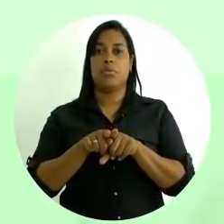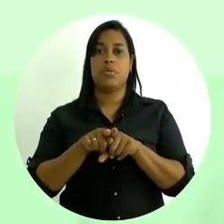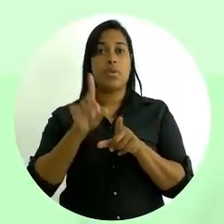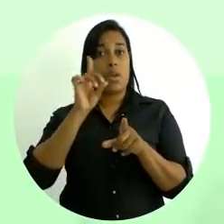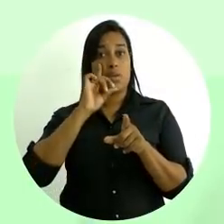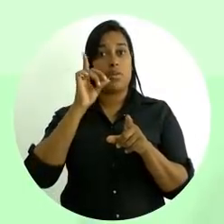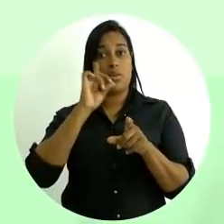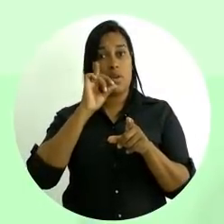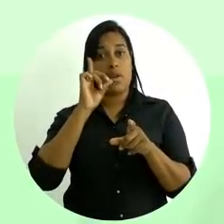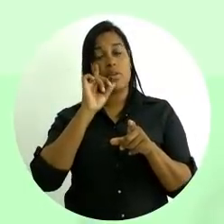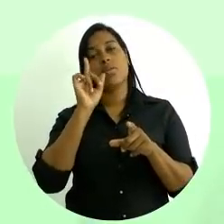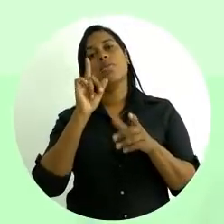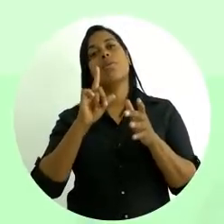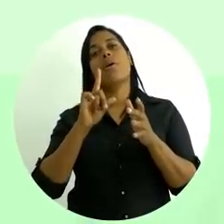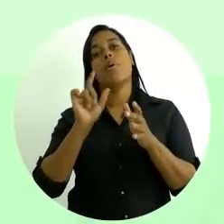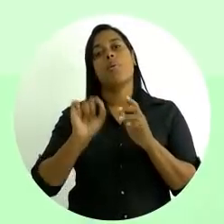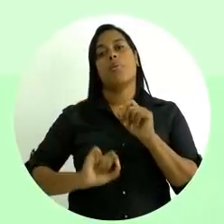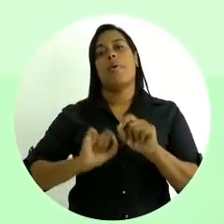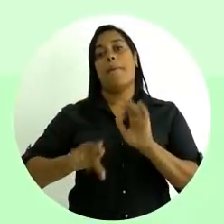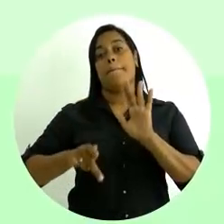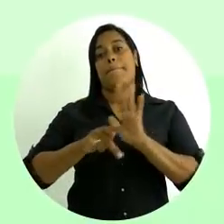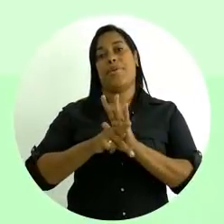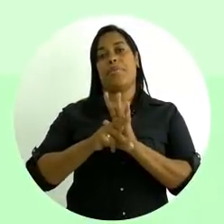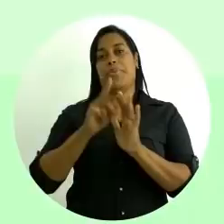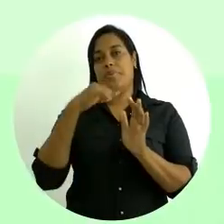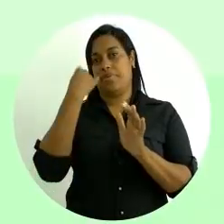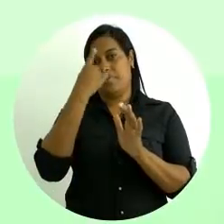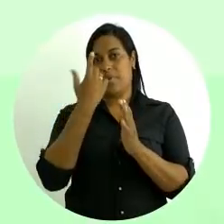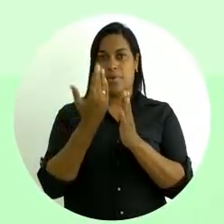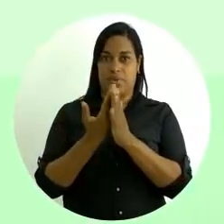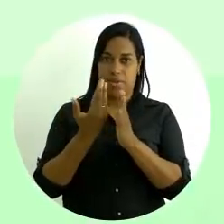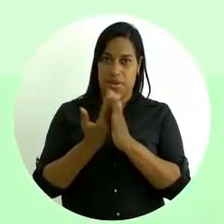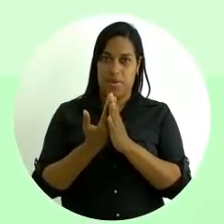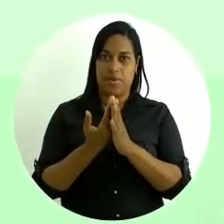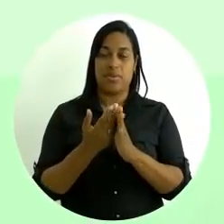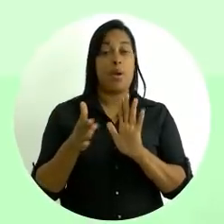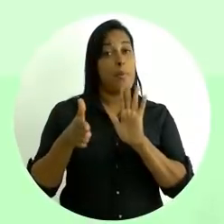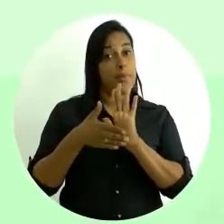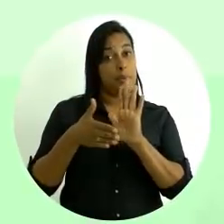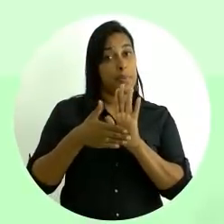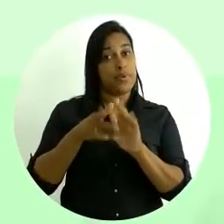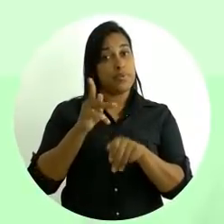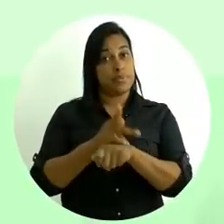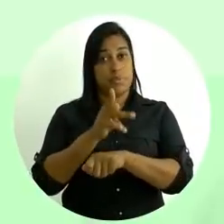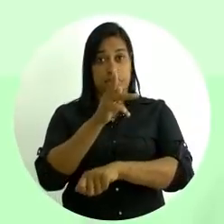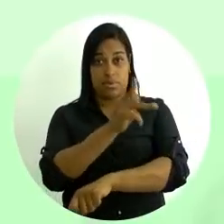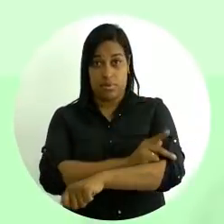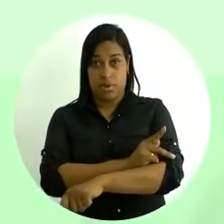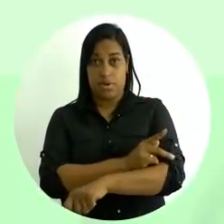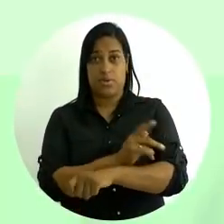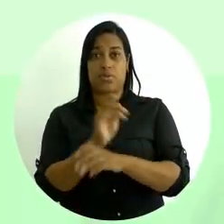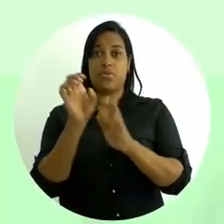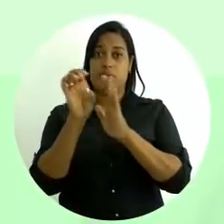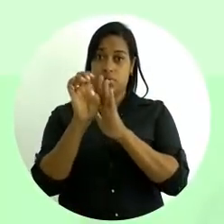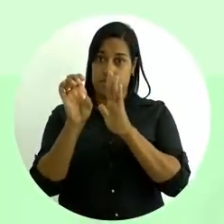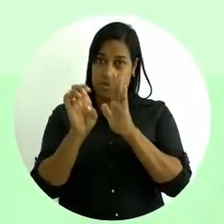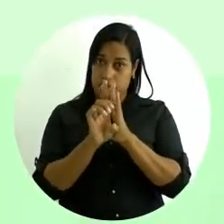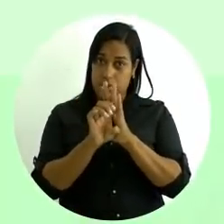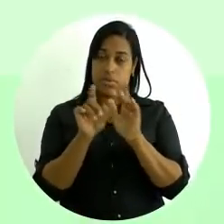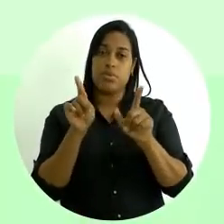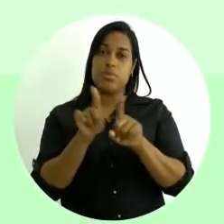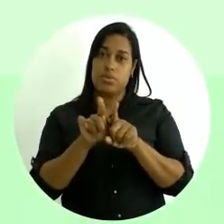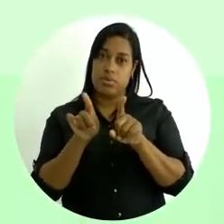atuação diária dele é em função da hora-aula, tá bom? Então, de acordo com a proposta pedagógica do